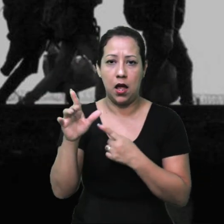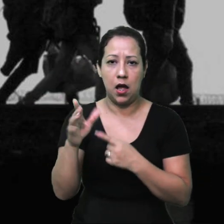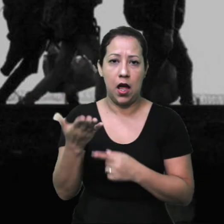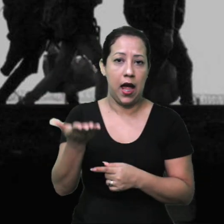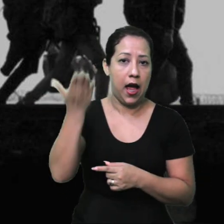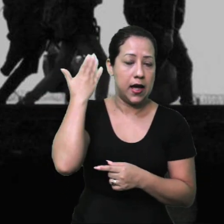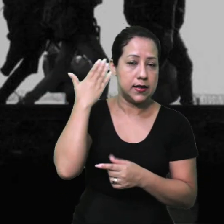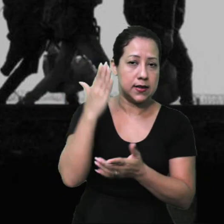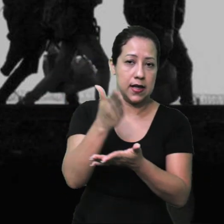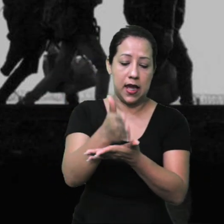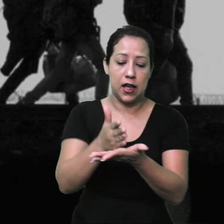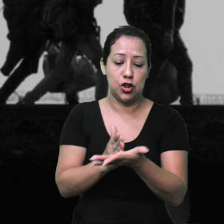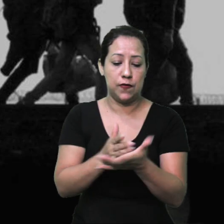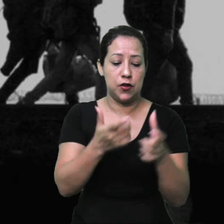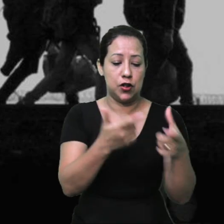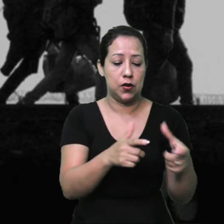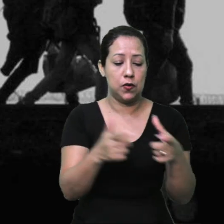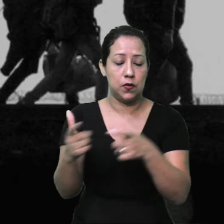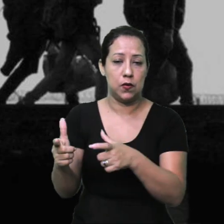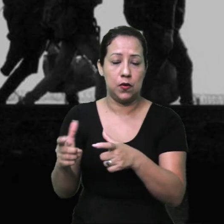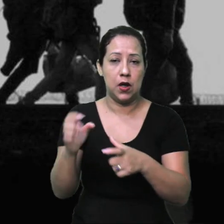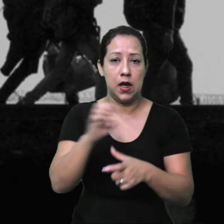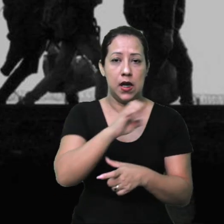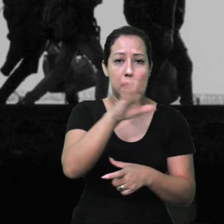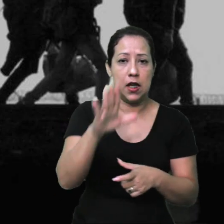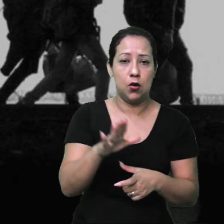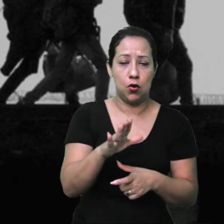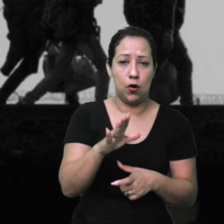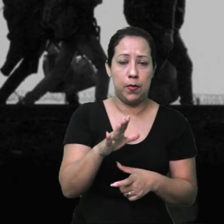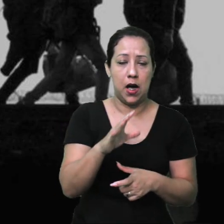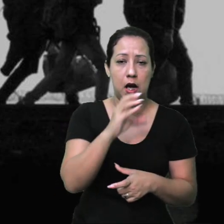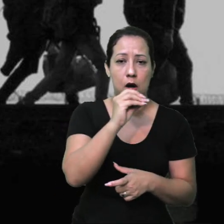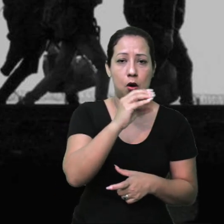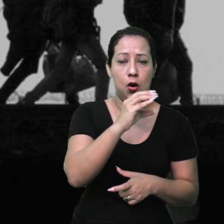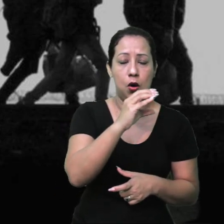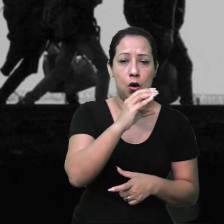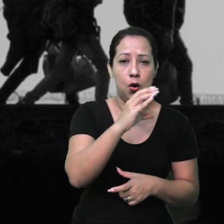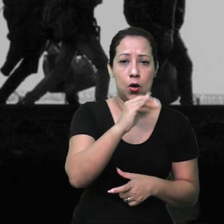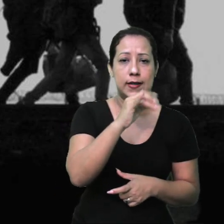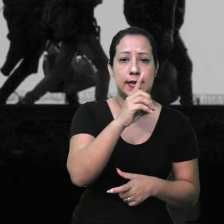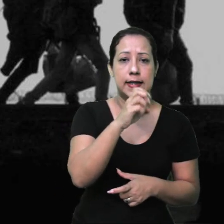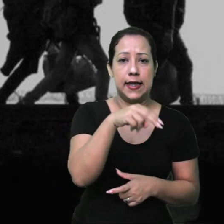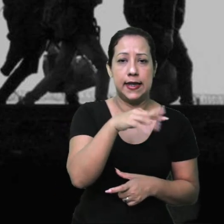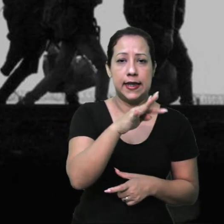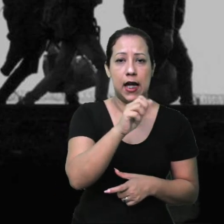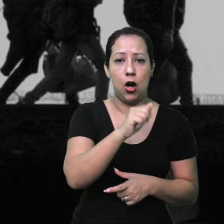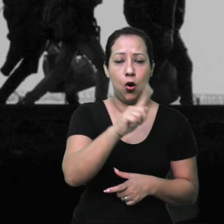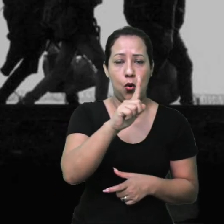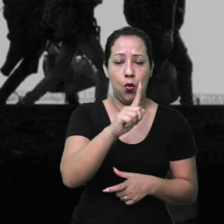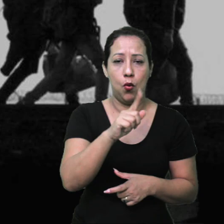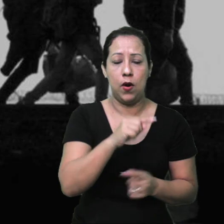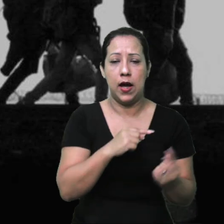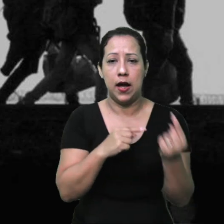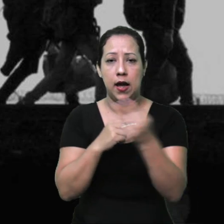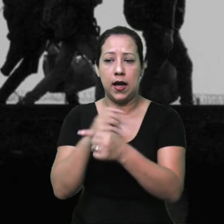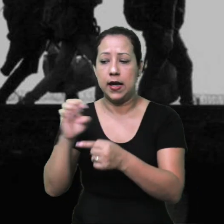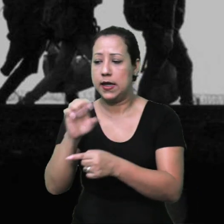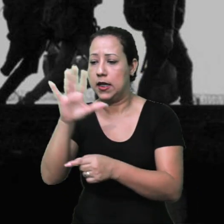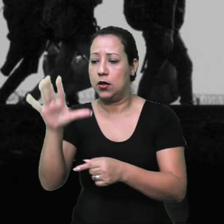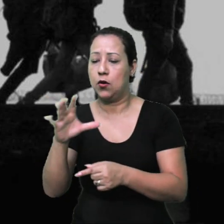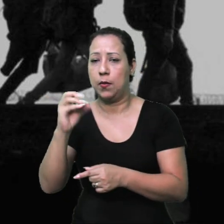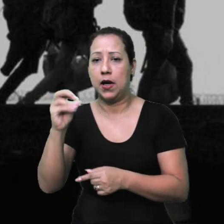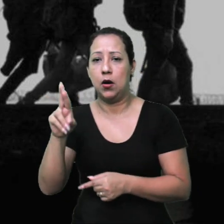dois blocos. Europa Ocidental, capitalista. Europa Oriental,